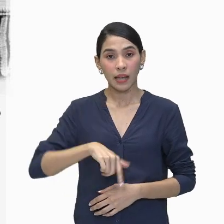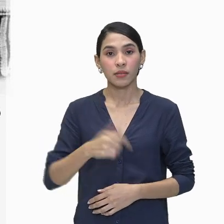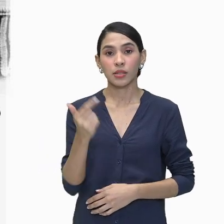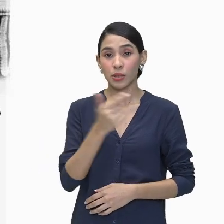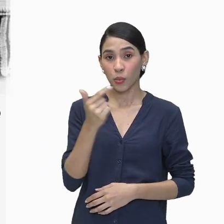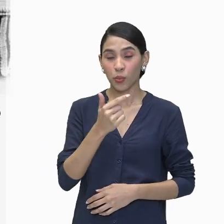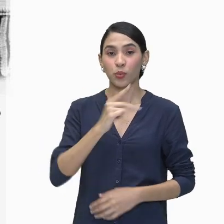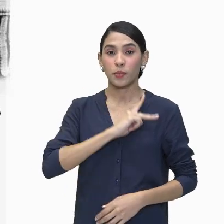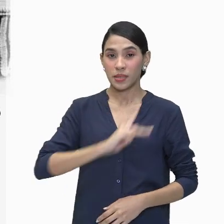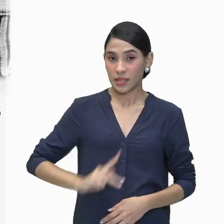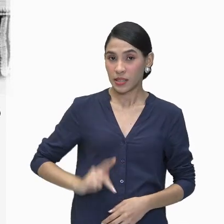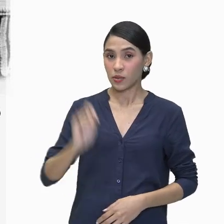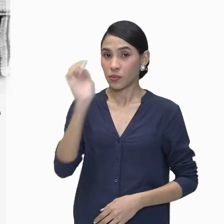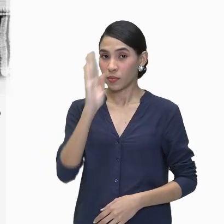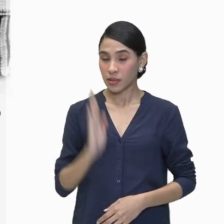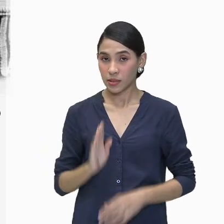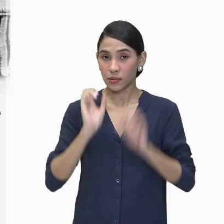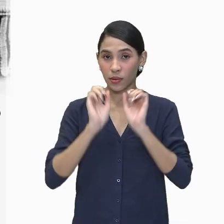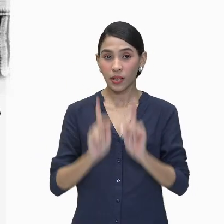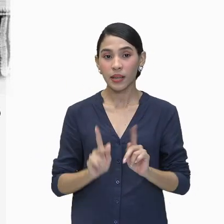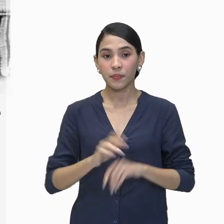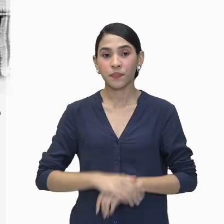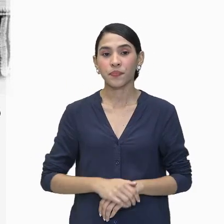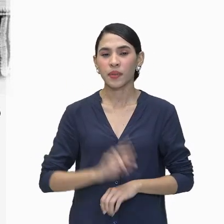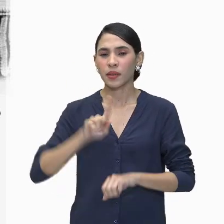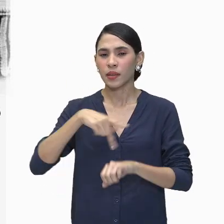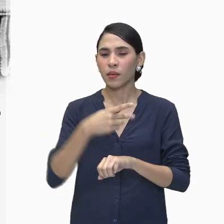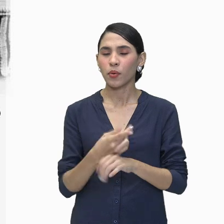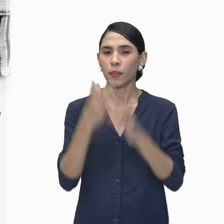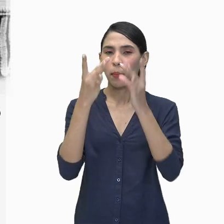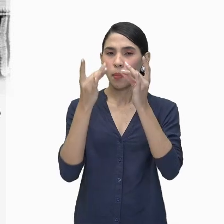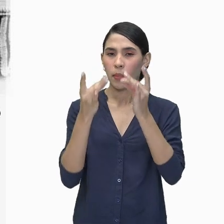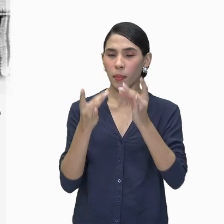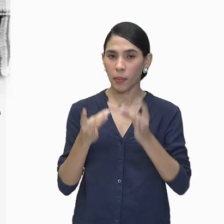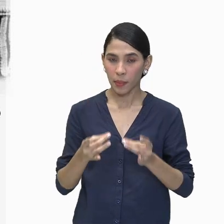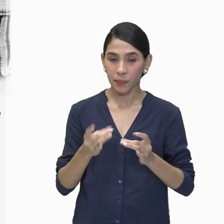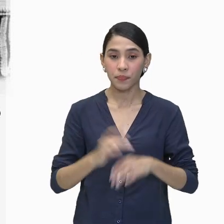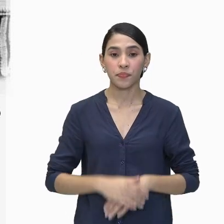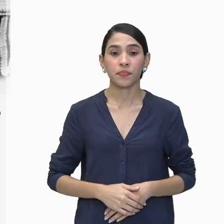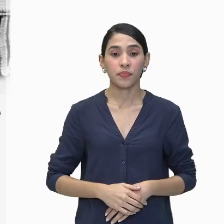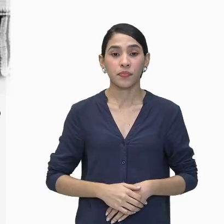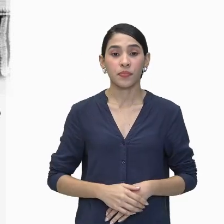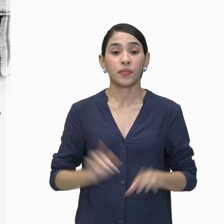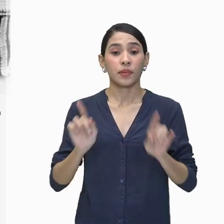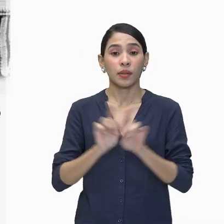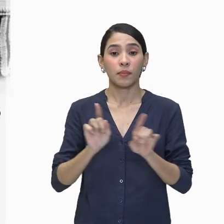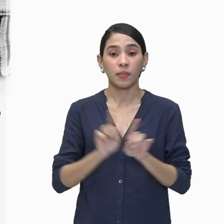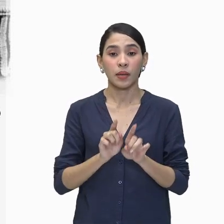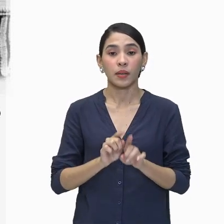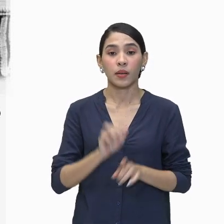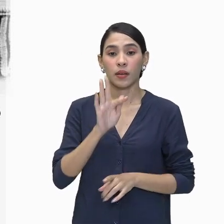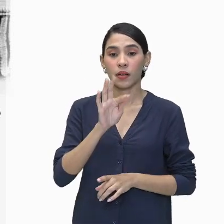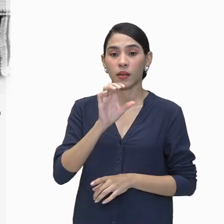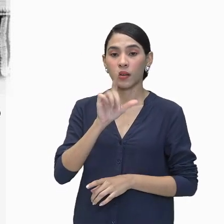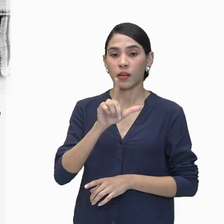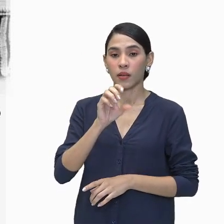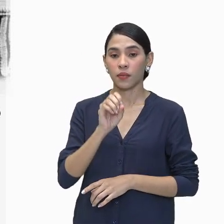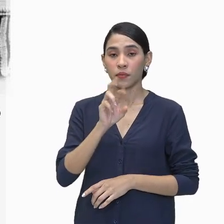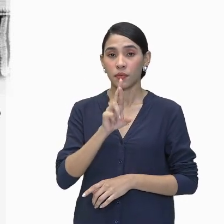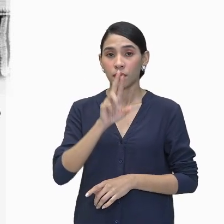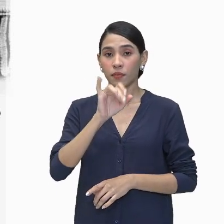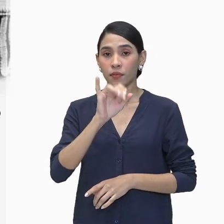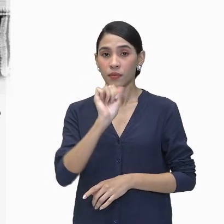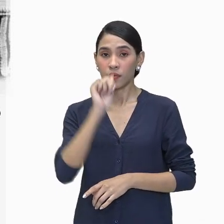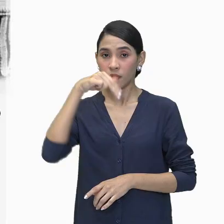ok? Daqui a pouco nós vamos falar principalmente sobre o Marechal Deodoro da Fonseca e de quem? Do Floriano Peixoto. Vamos lá